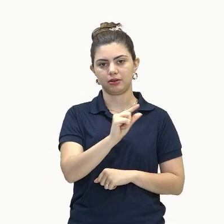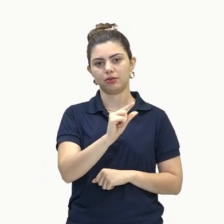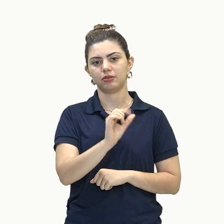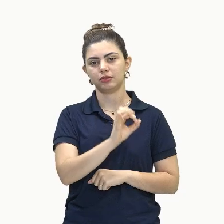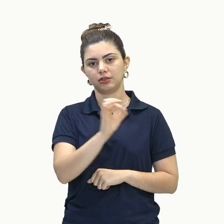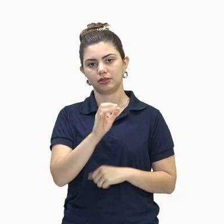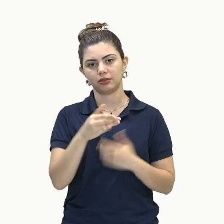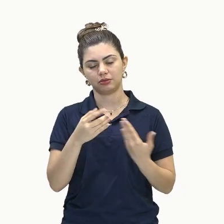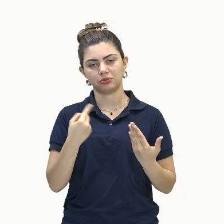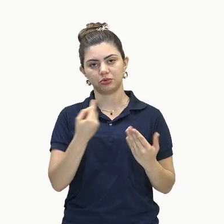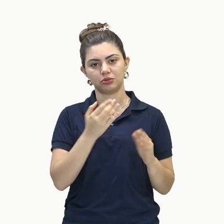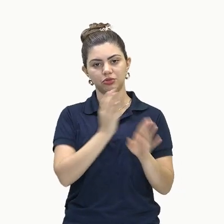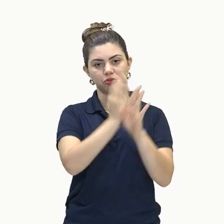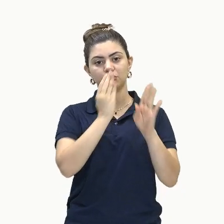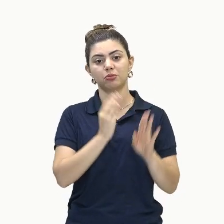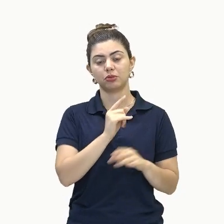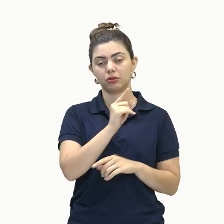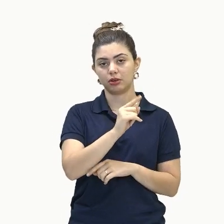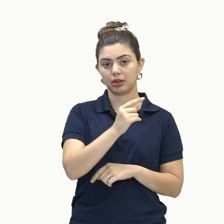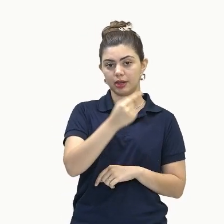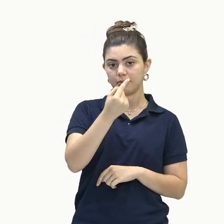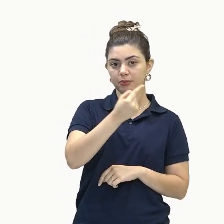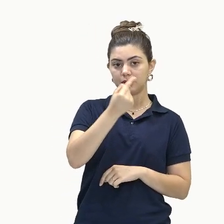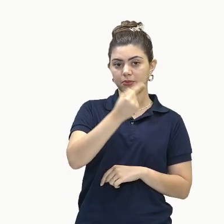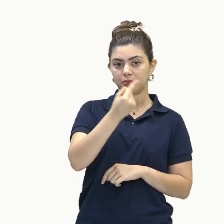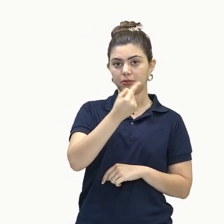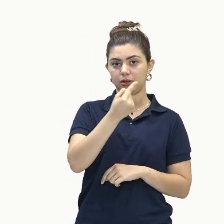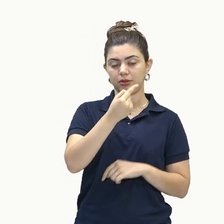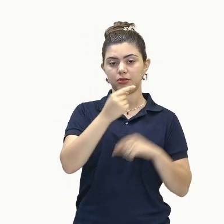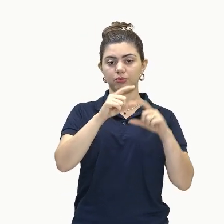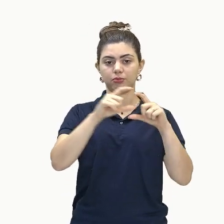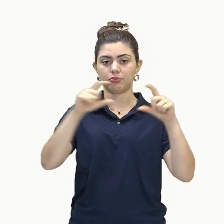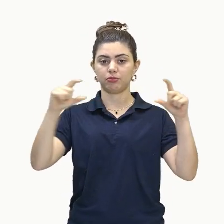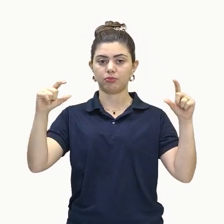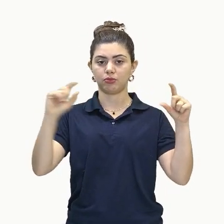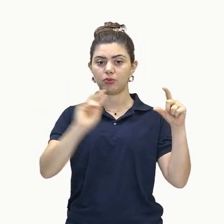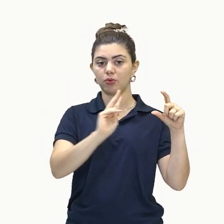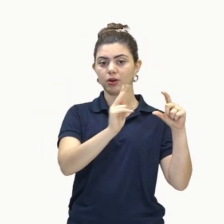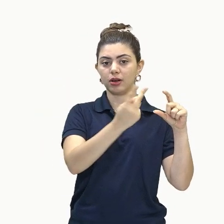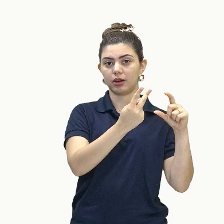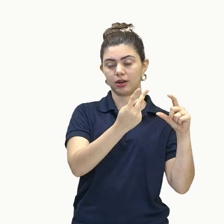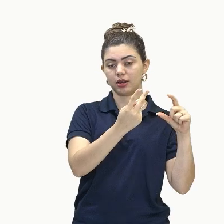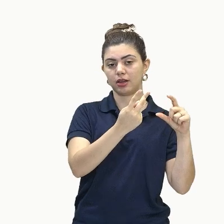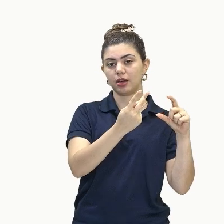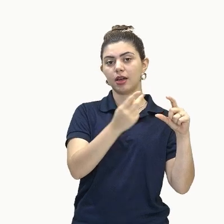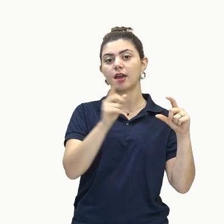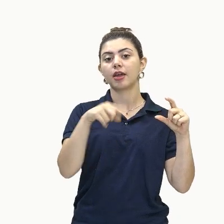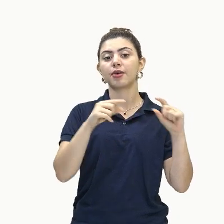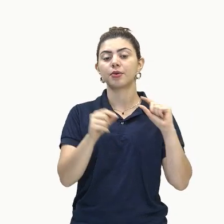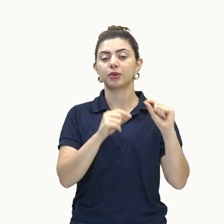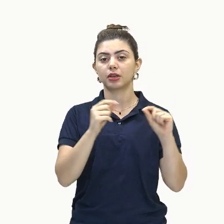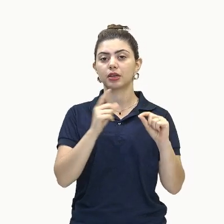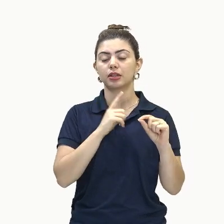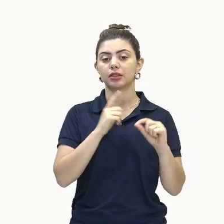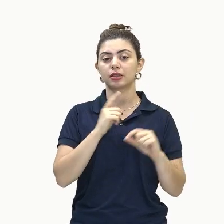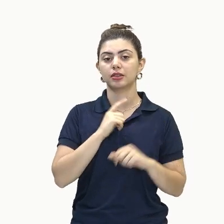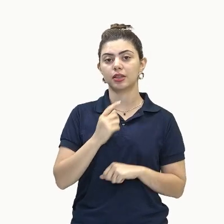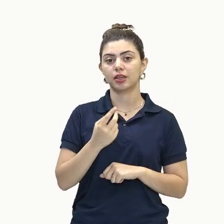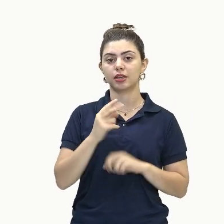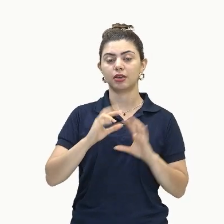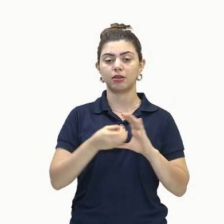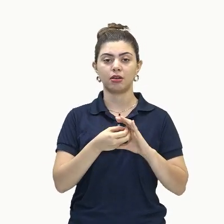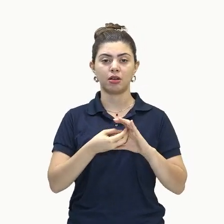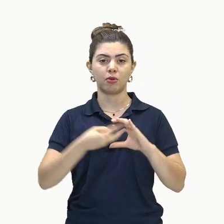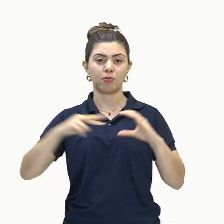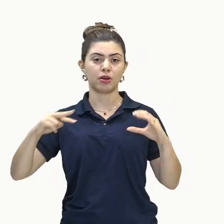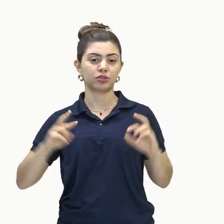que esse indivíduo 1 da primeira geração, ele é heterozigoto. Ele tem o gene dominante e também tem